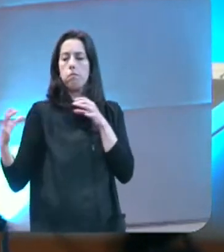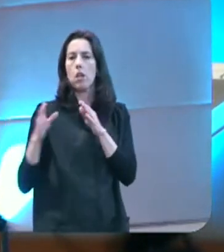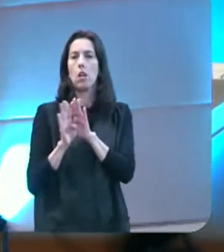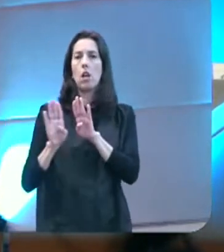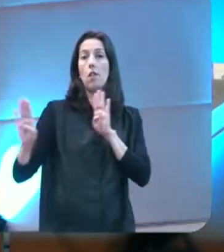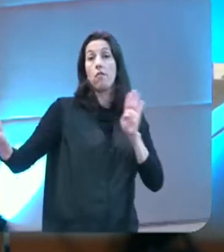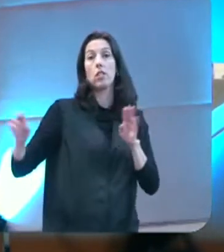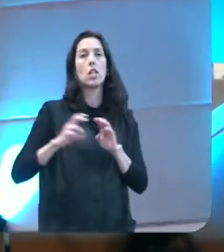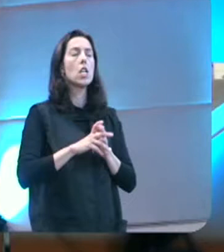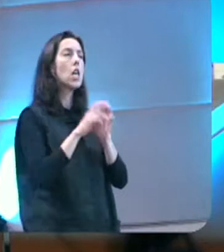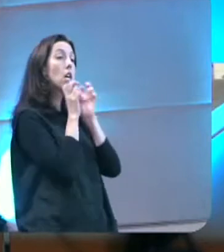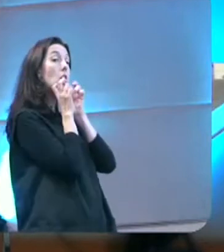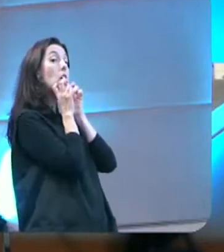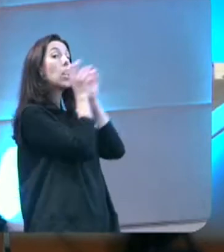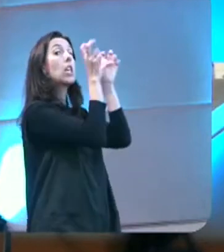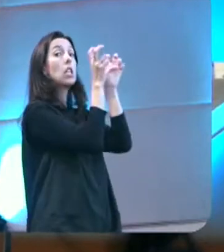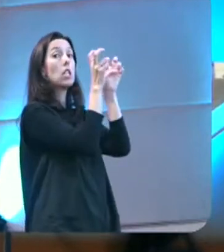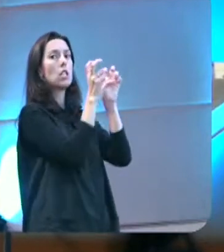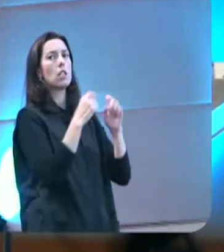de um grito.